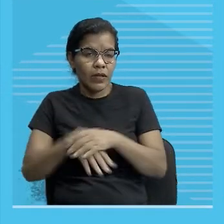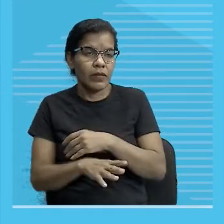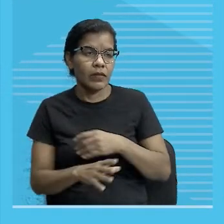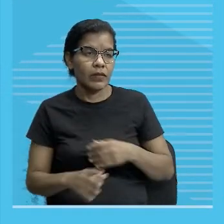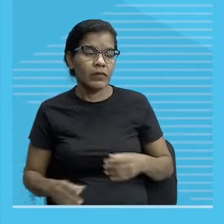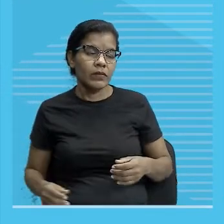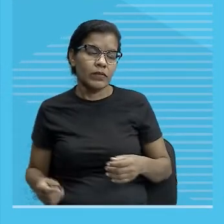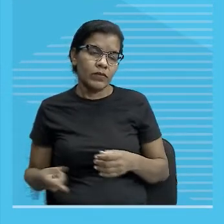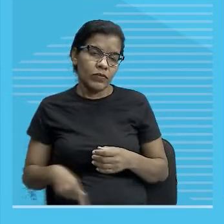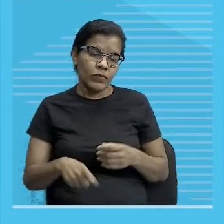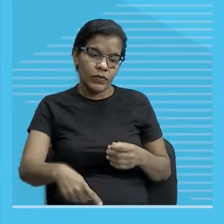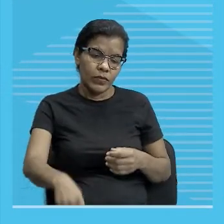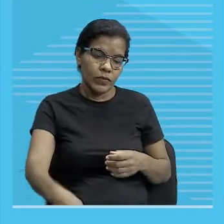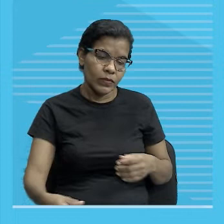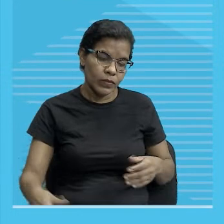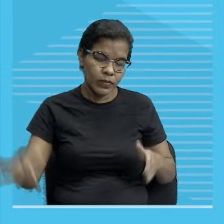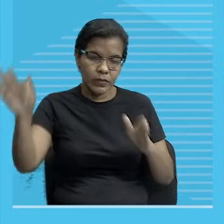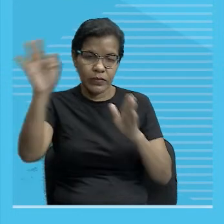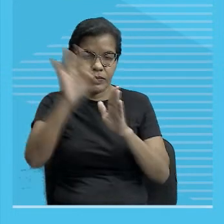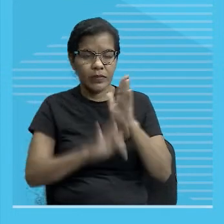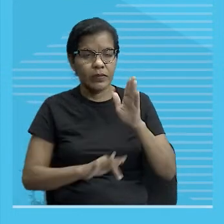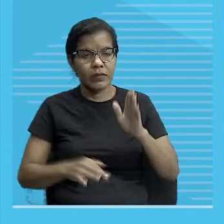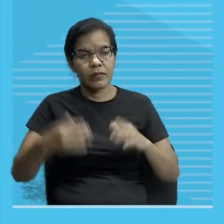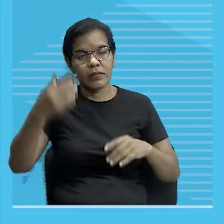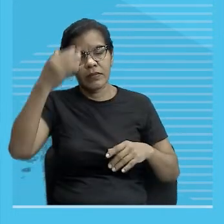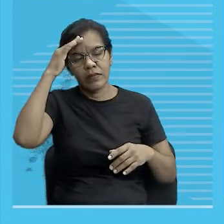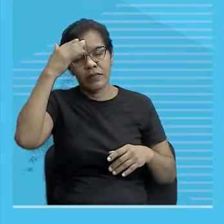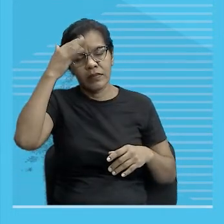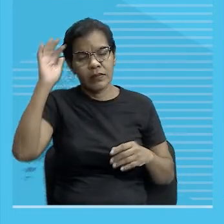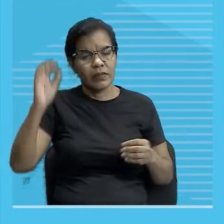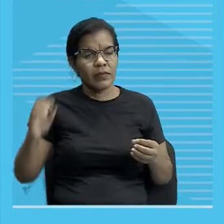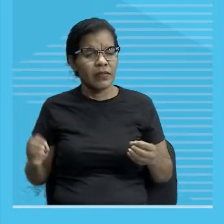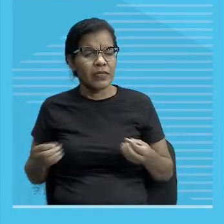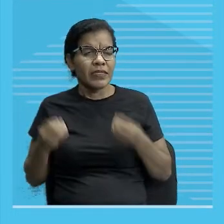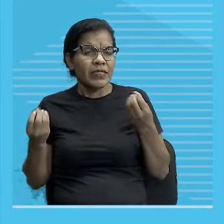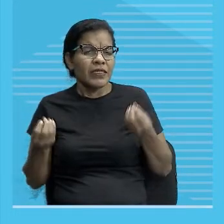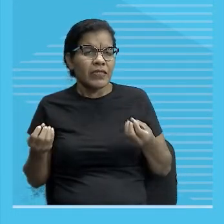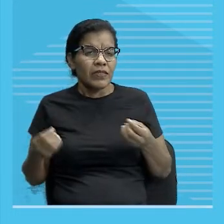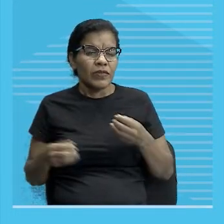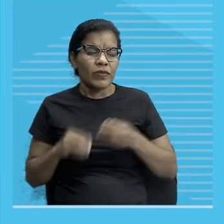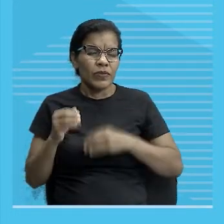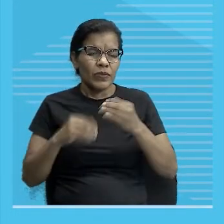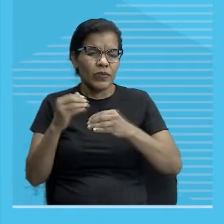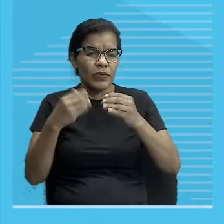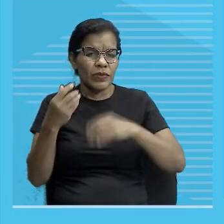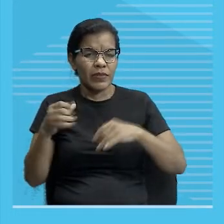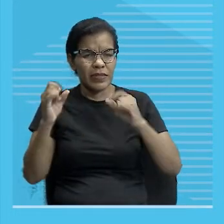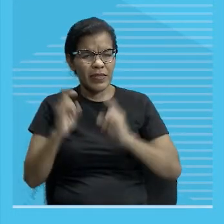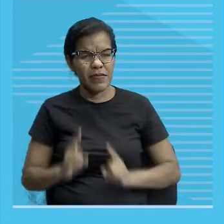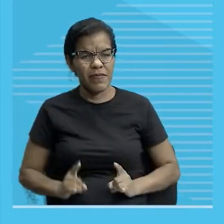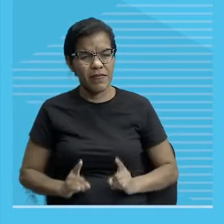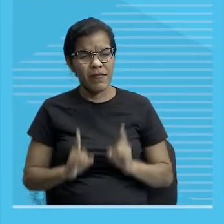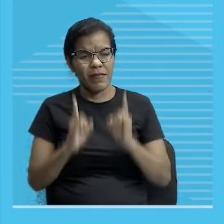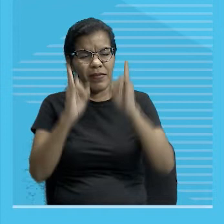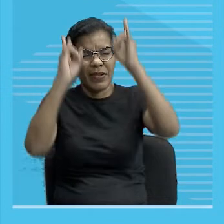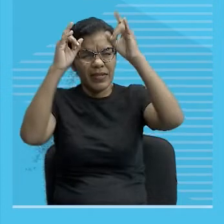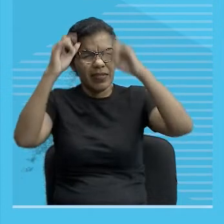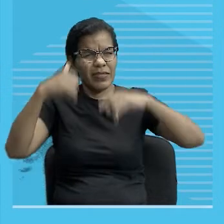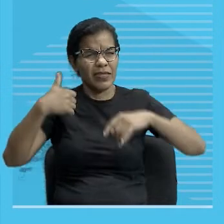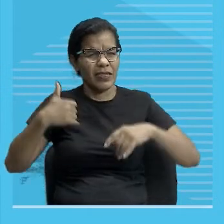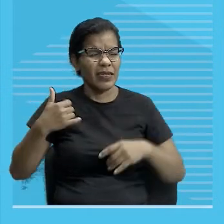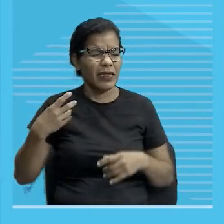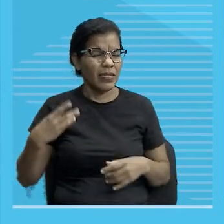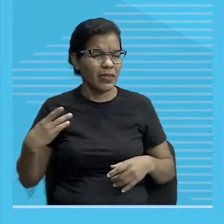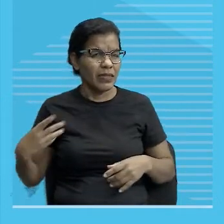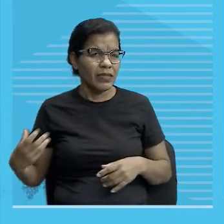mais profundamente ao texto, você vai entender que construtora é essa, que prédio é esse, mas até o momento, única e exclusivamente com a leitura da